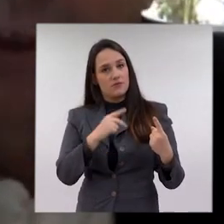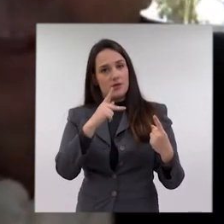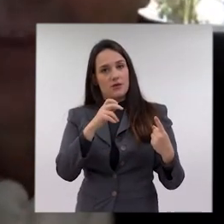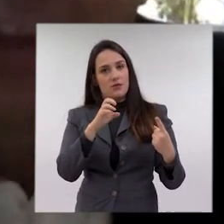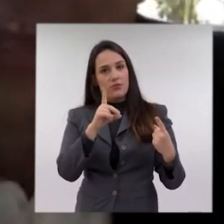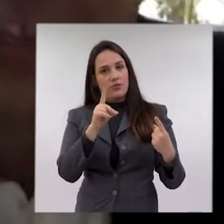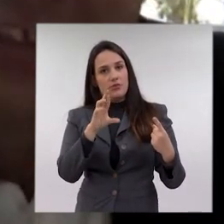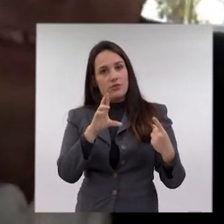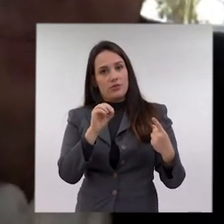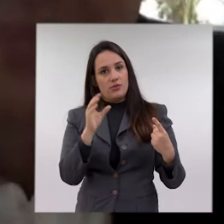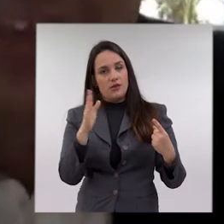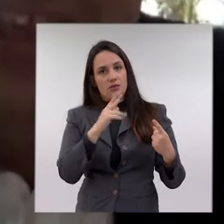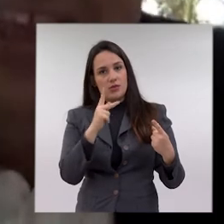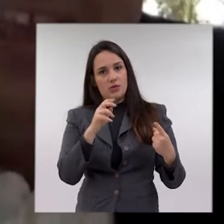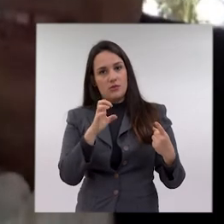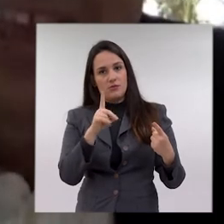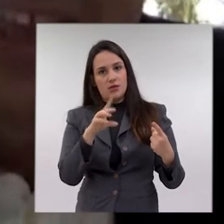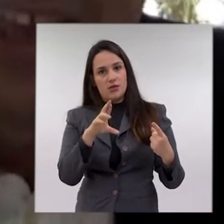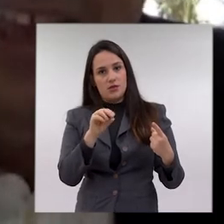para o professor Eronides